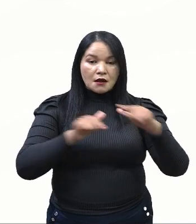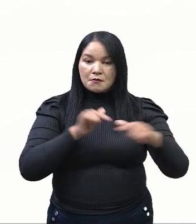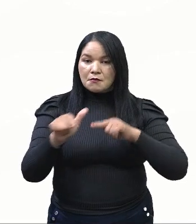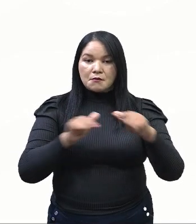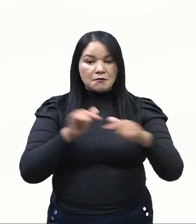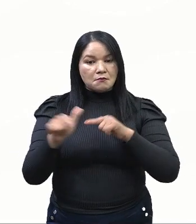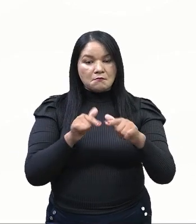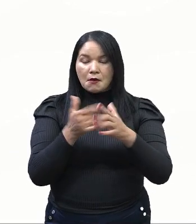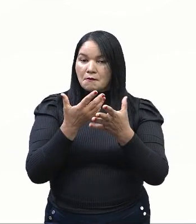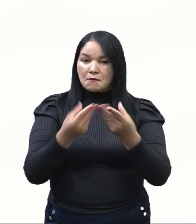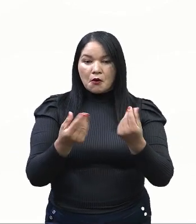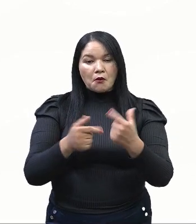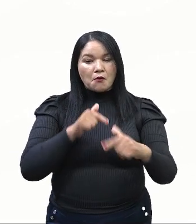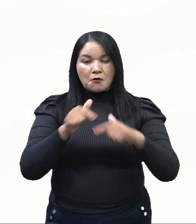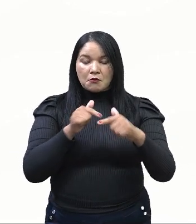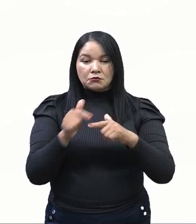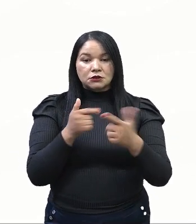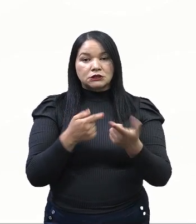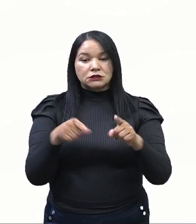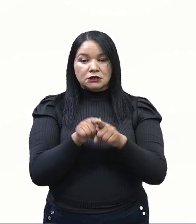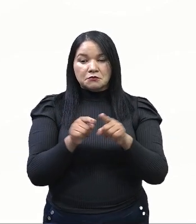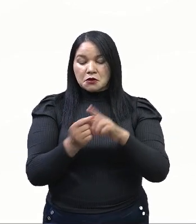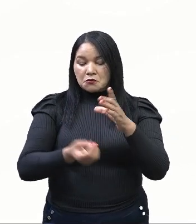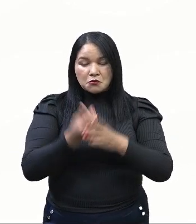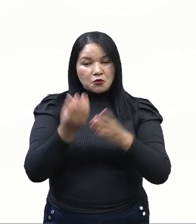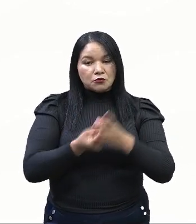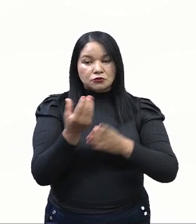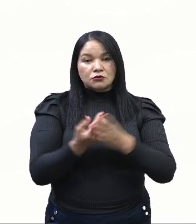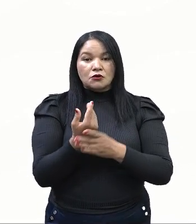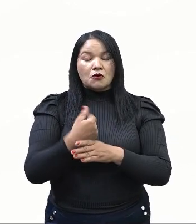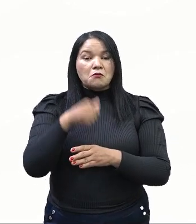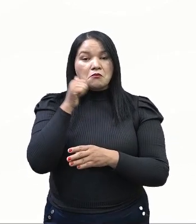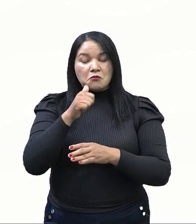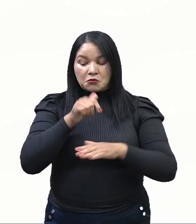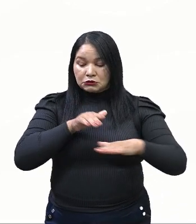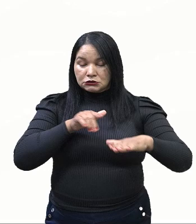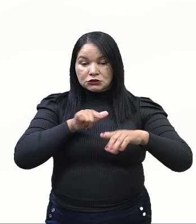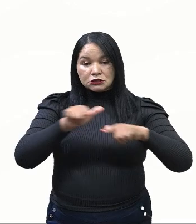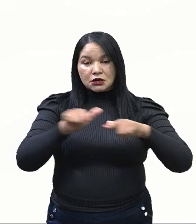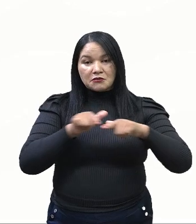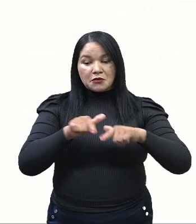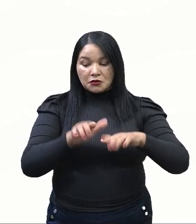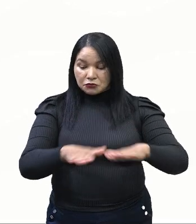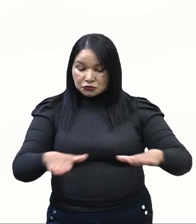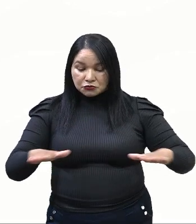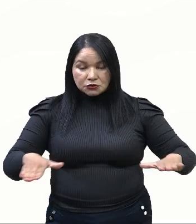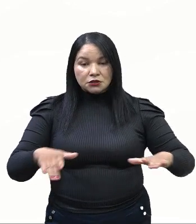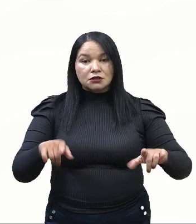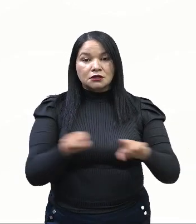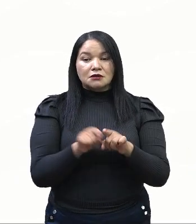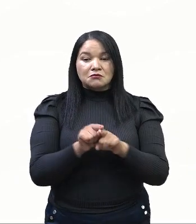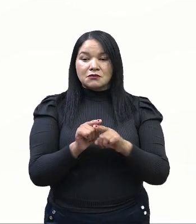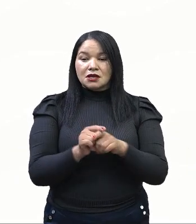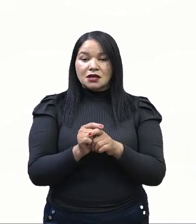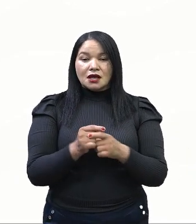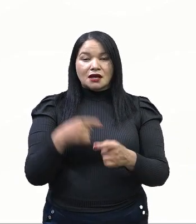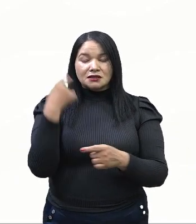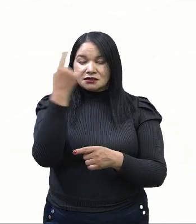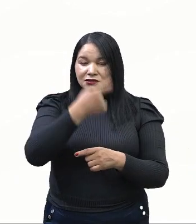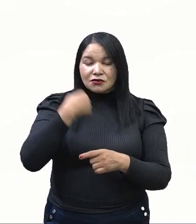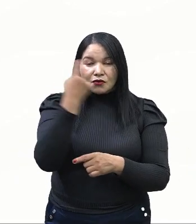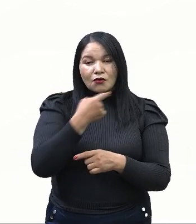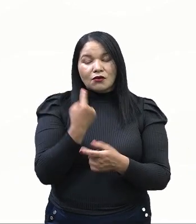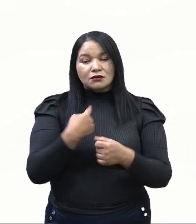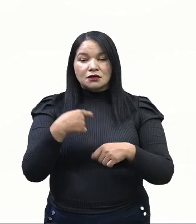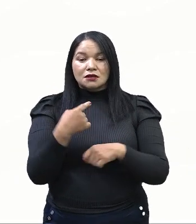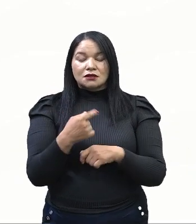mais produção, a exploração do trabalho feminino, do trabalho infantil, longas jornadas de trabalho, e a gente